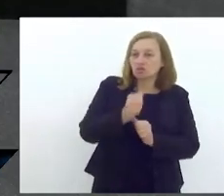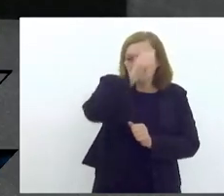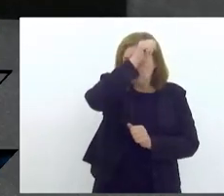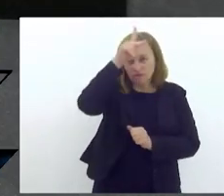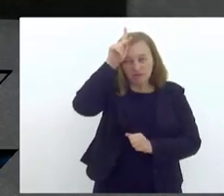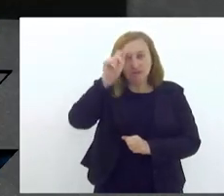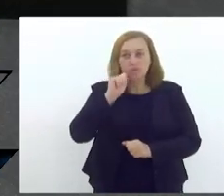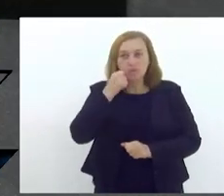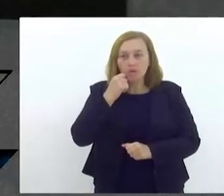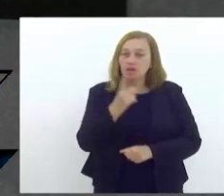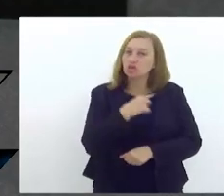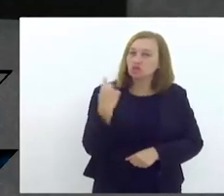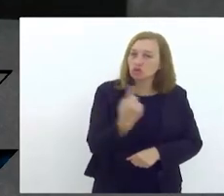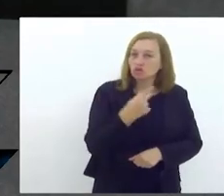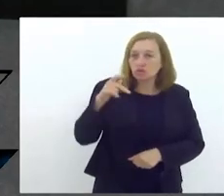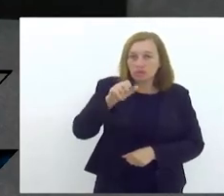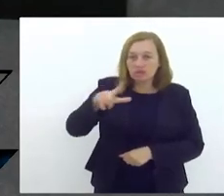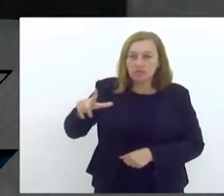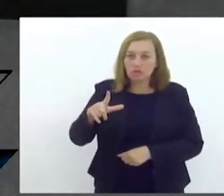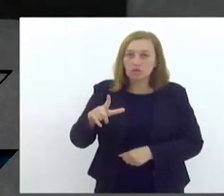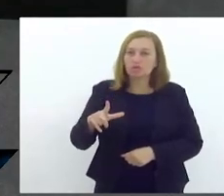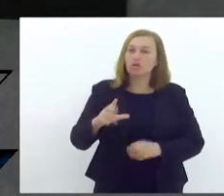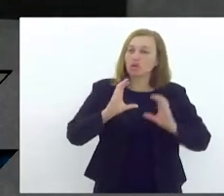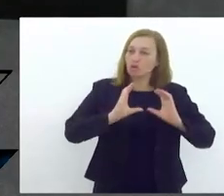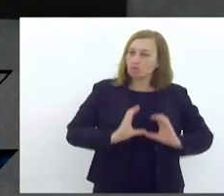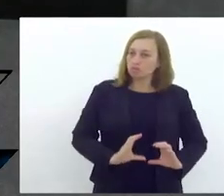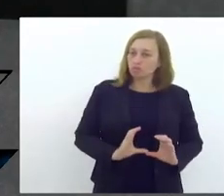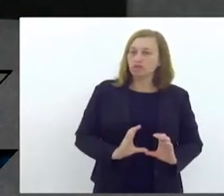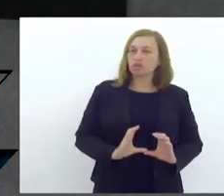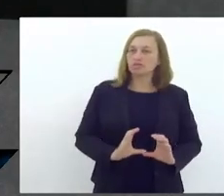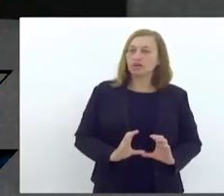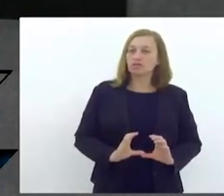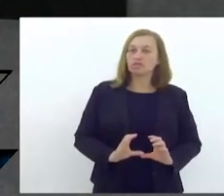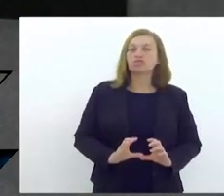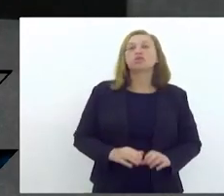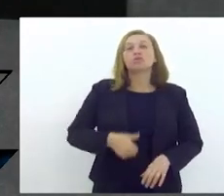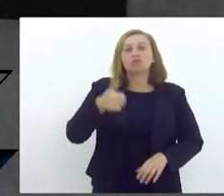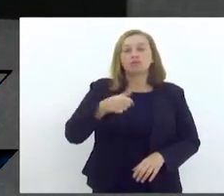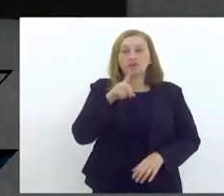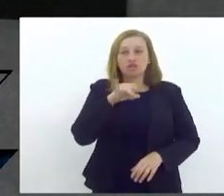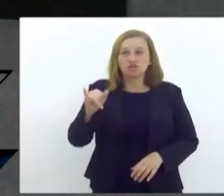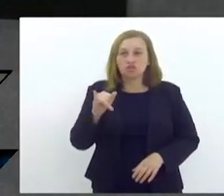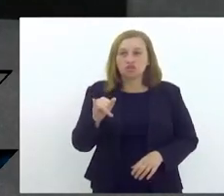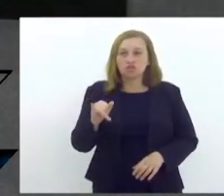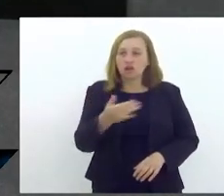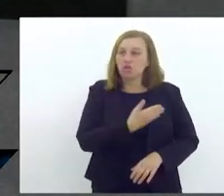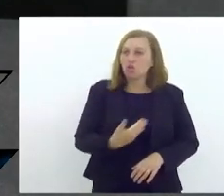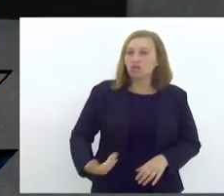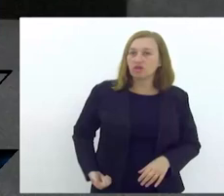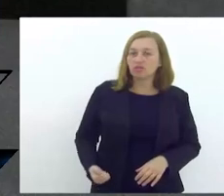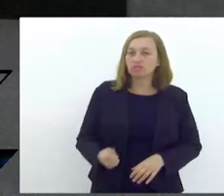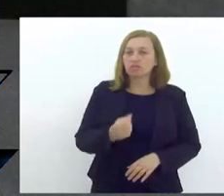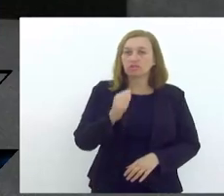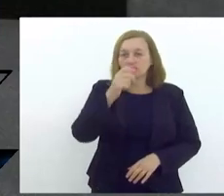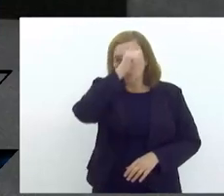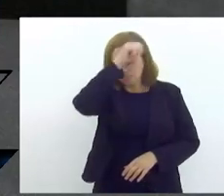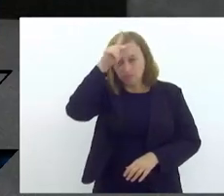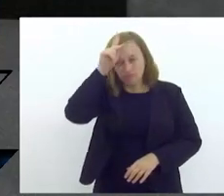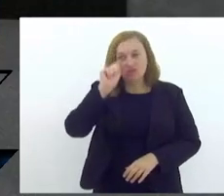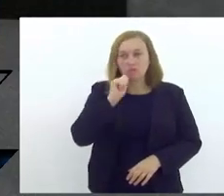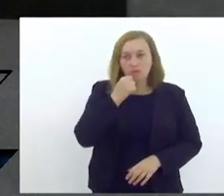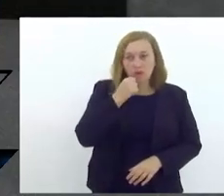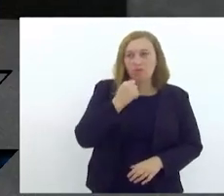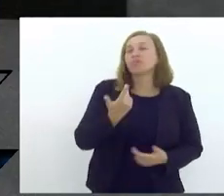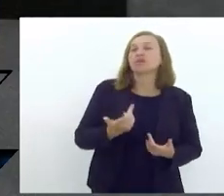temos uma postura de oposição desde o primeiro dia ao governo do Eduardo Paes e ele se diferencia